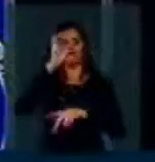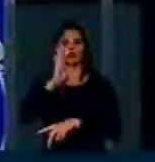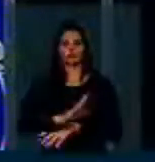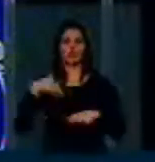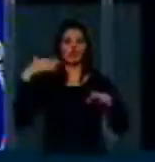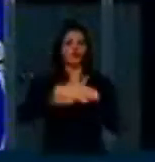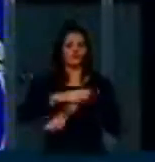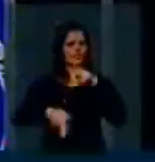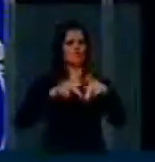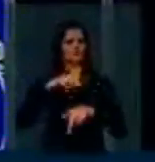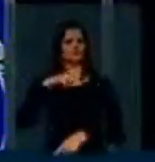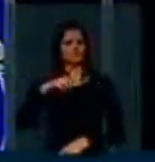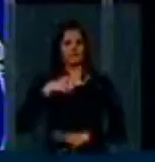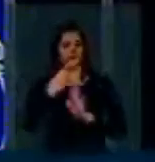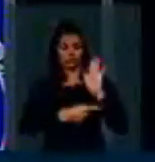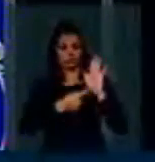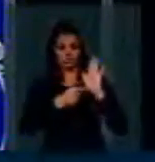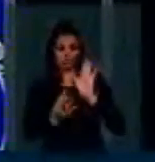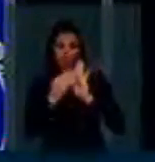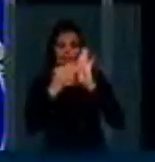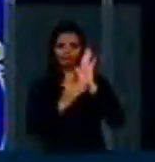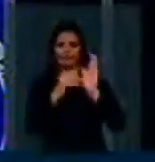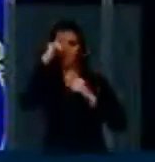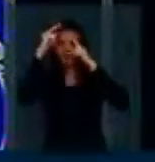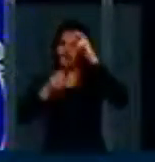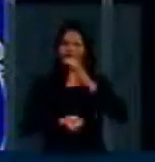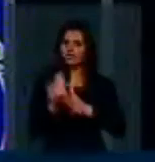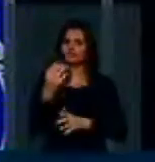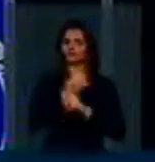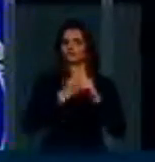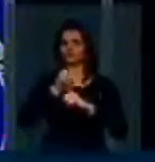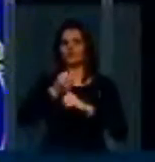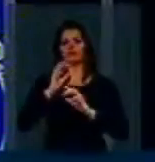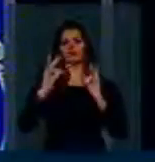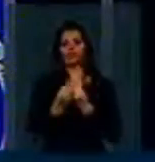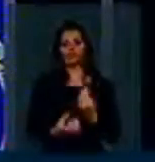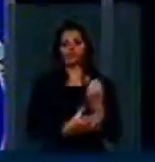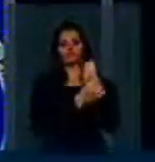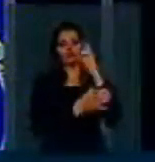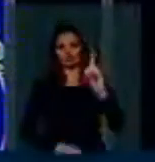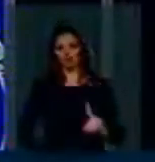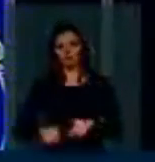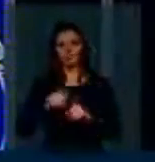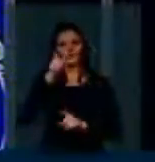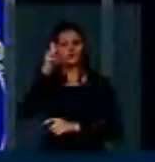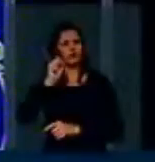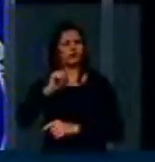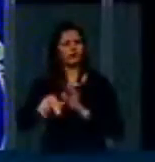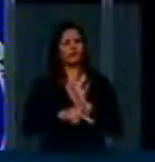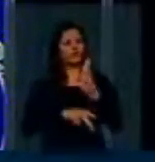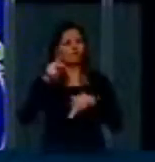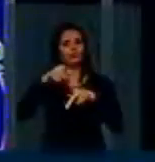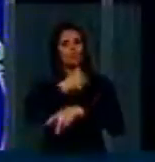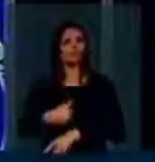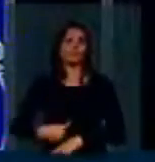participação popular. É um projeto feito por toda a sociedade brasileira no sentido da garantia de direitos e dos interesses públicos na